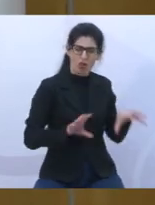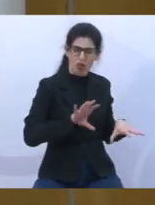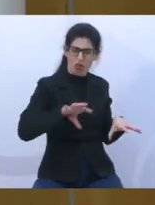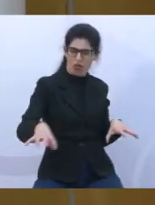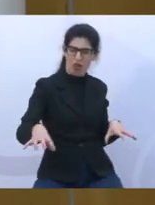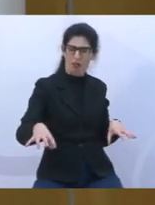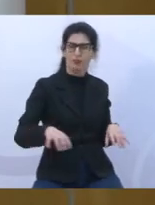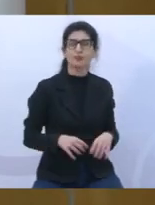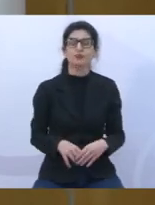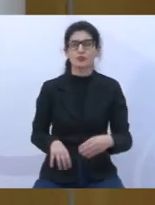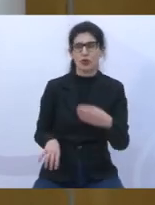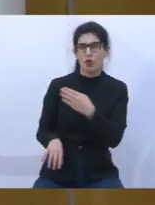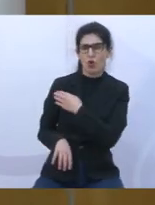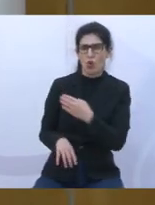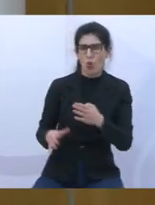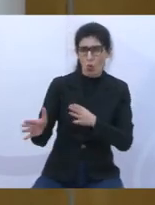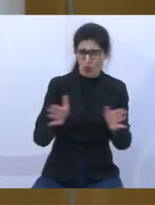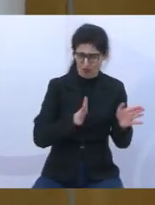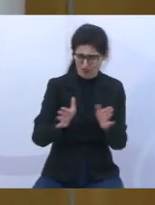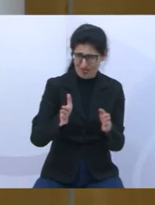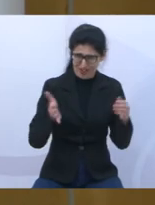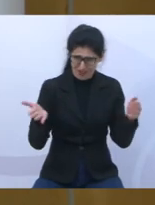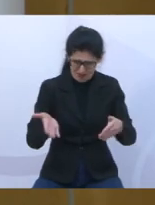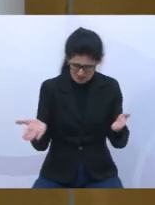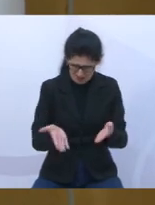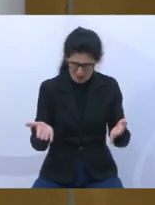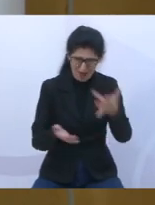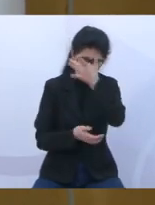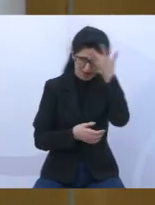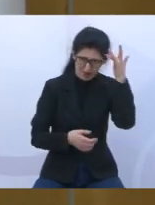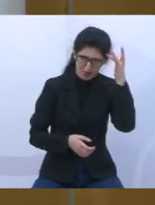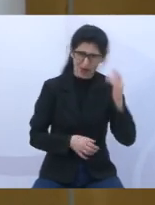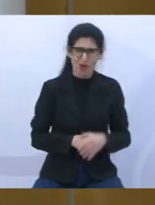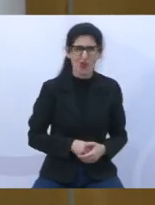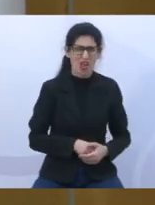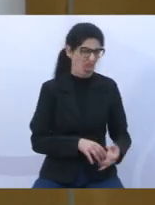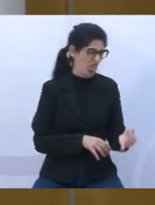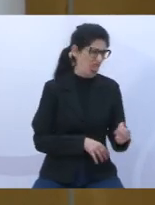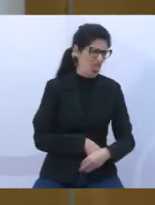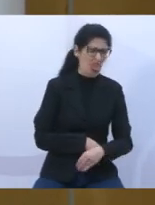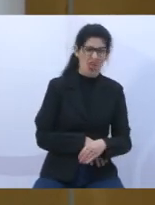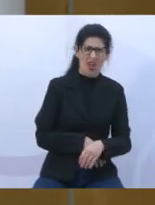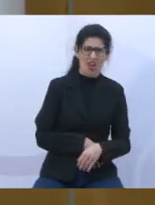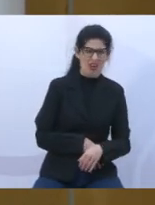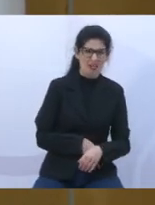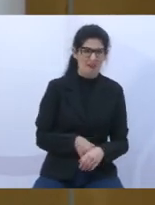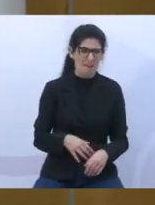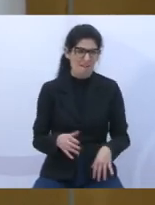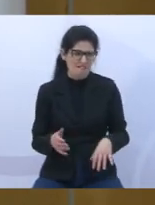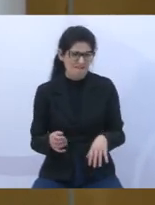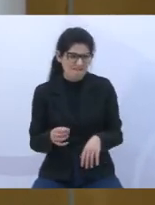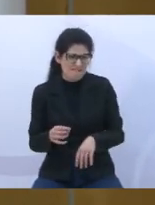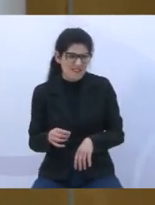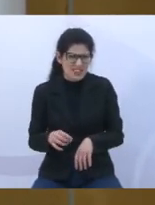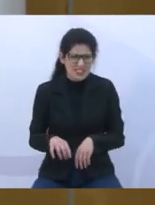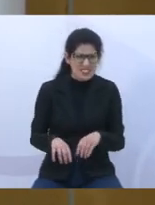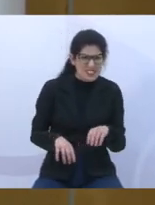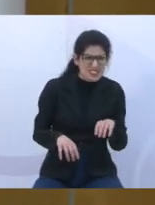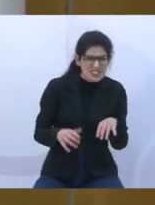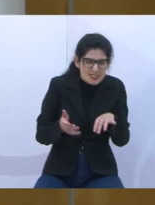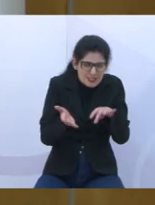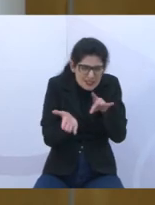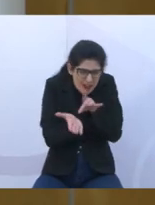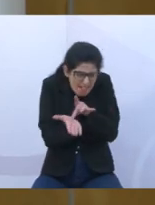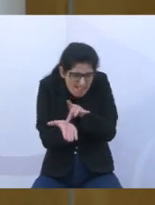governo que tava aí também de se a borracha sabe é isso cerveja que hoje eles estão incorrendo no mesmo